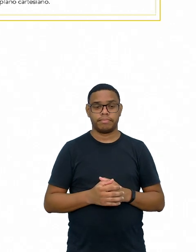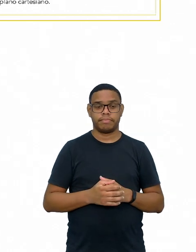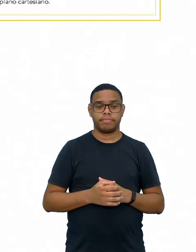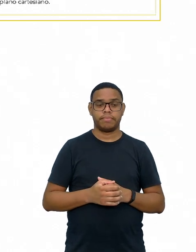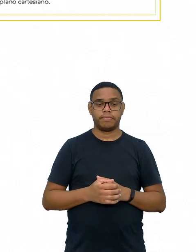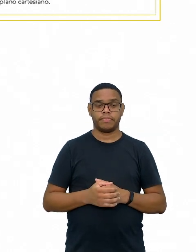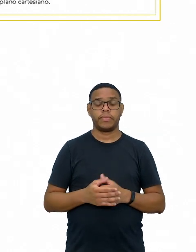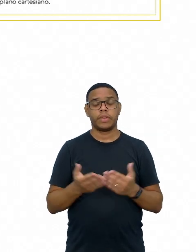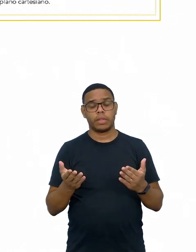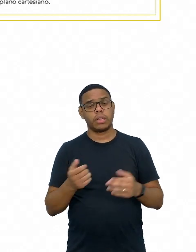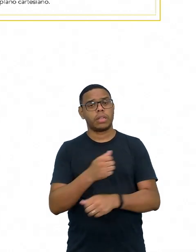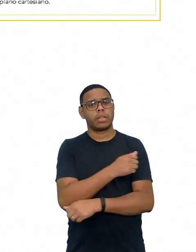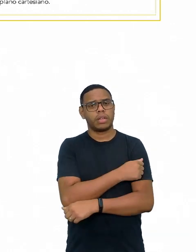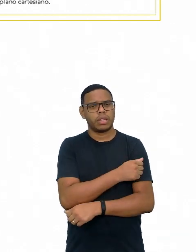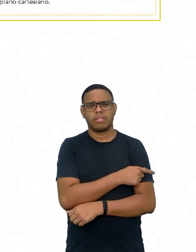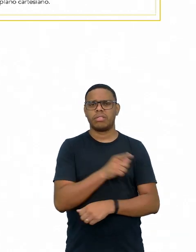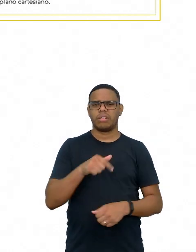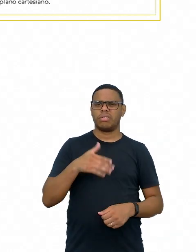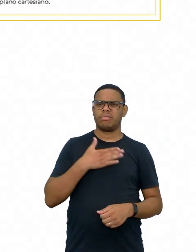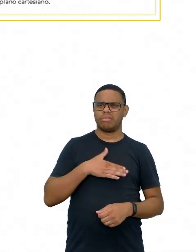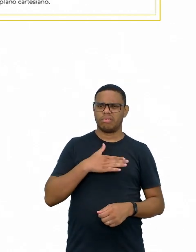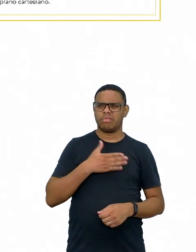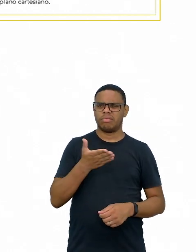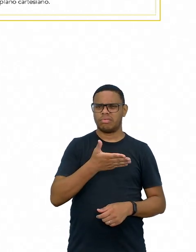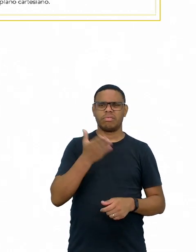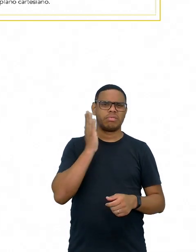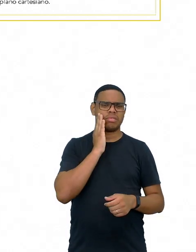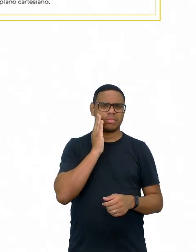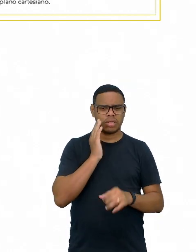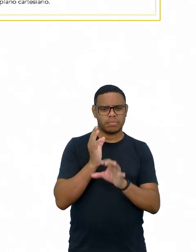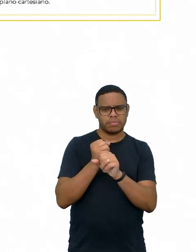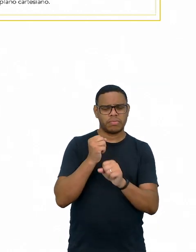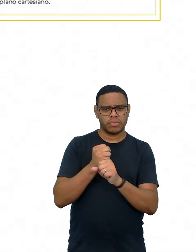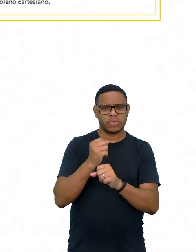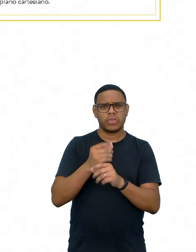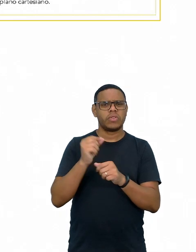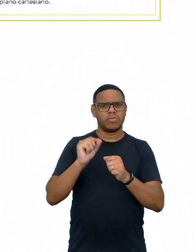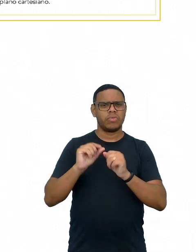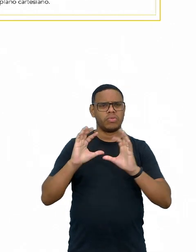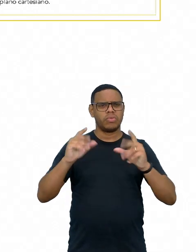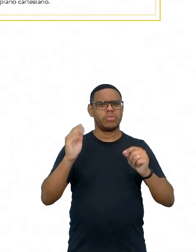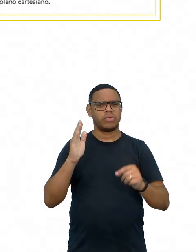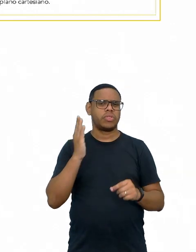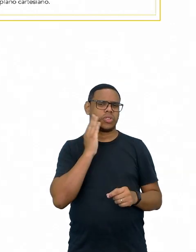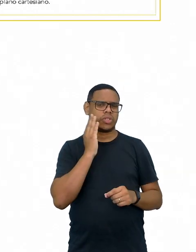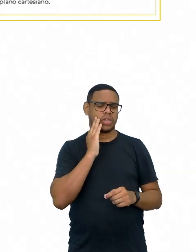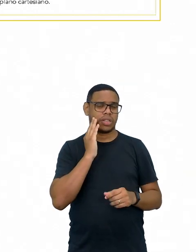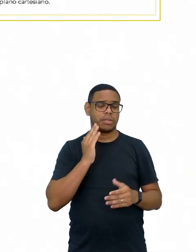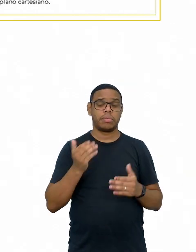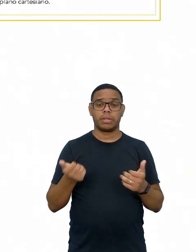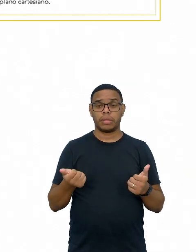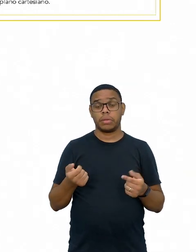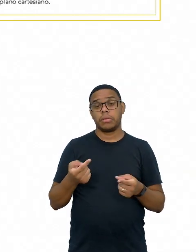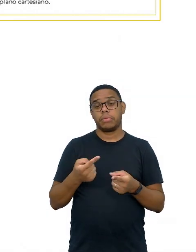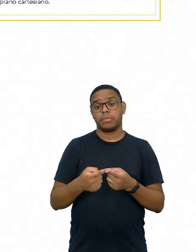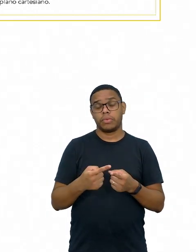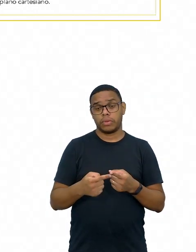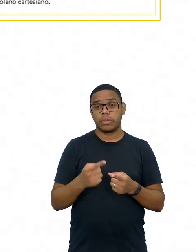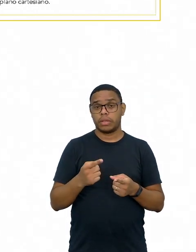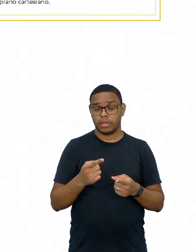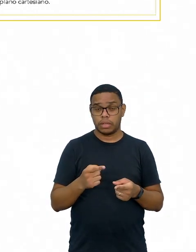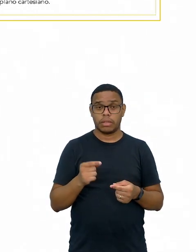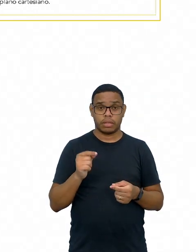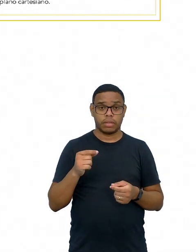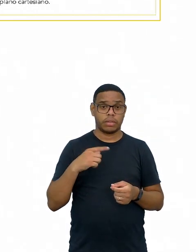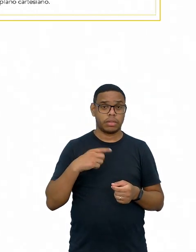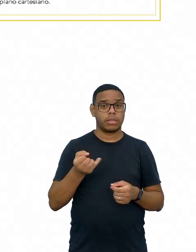Silene, mas meus alunos tranquilo, eles fazem soma, fração lá, tá tudo bem, porque essas frações